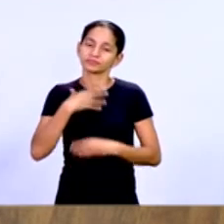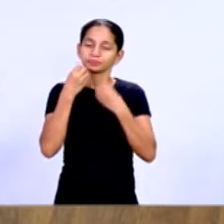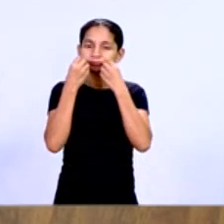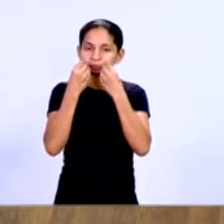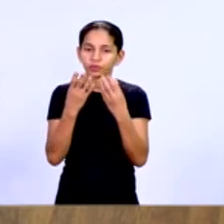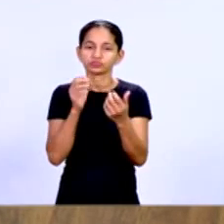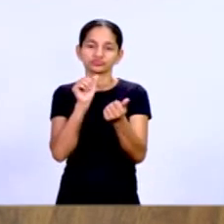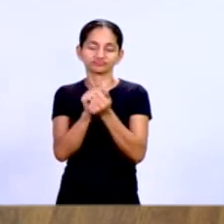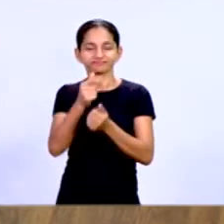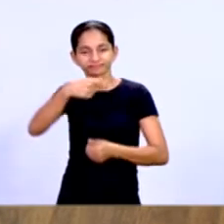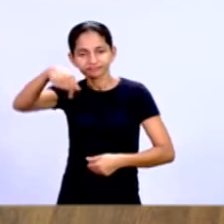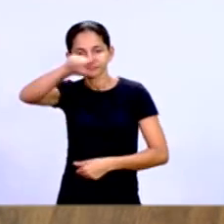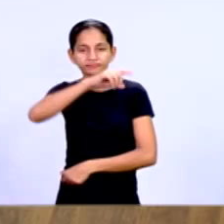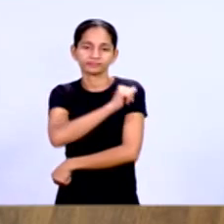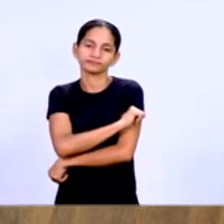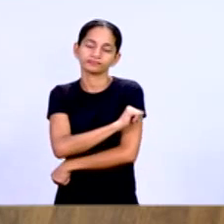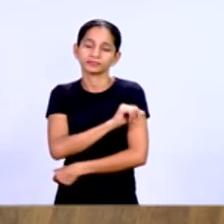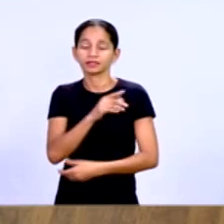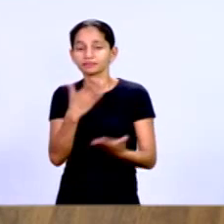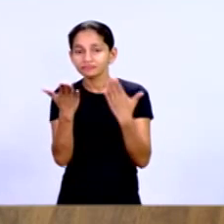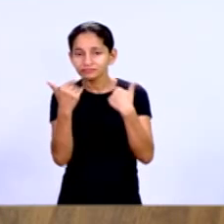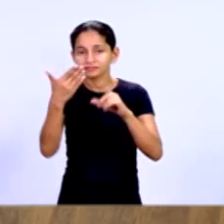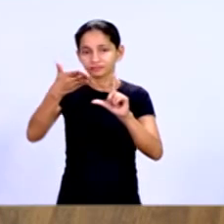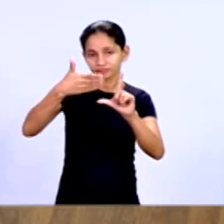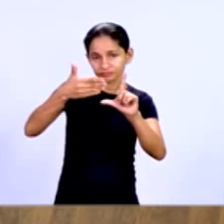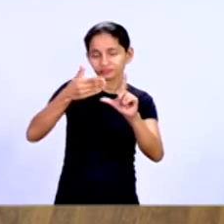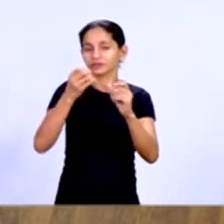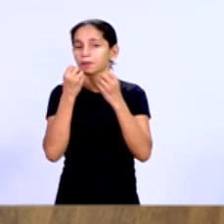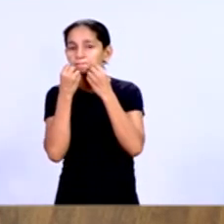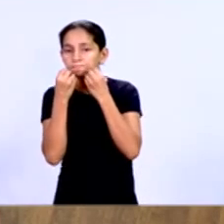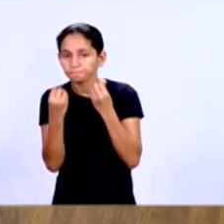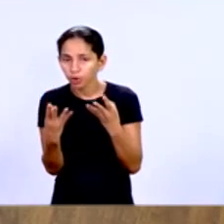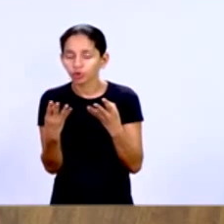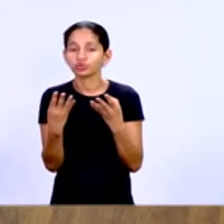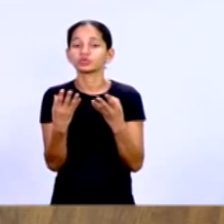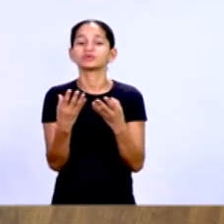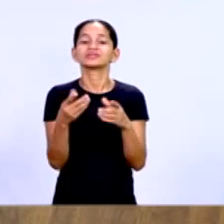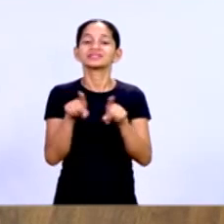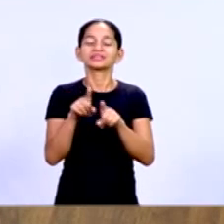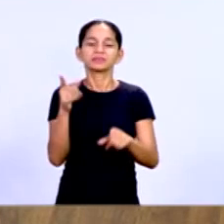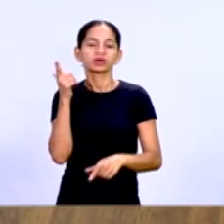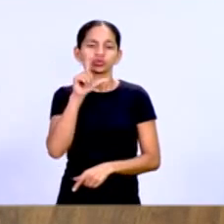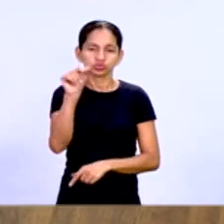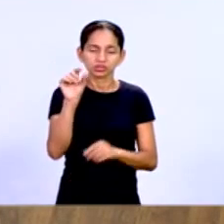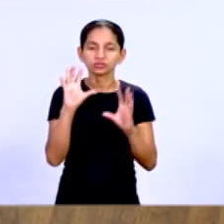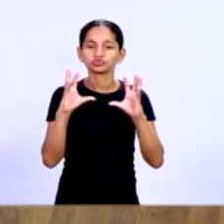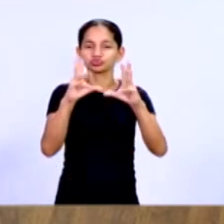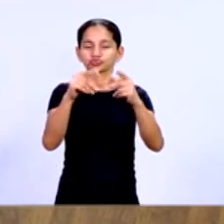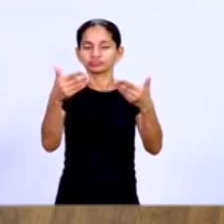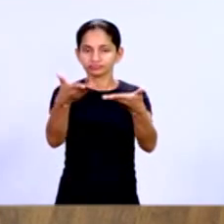estar aqui acompanhando vocês ao longo dessas teleaulas e desejar muito sucesso